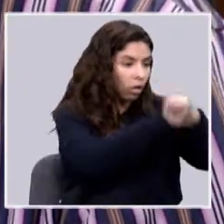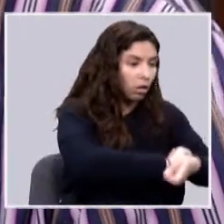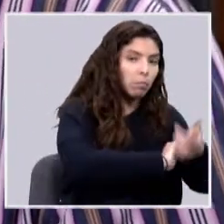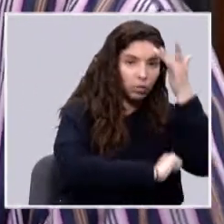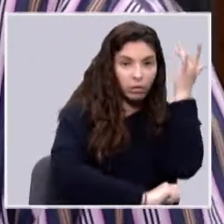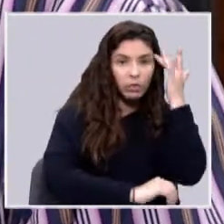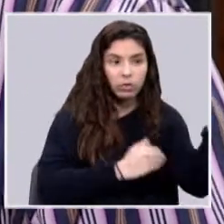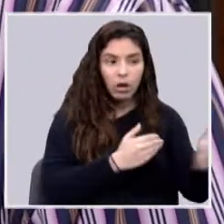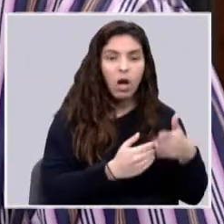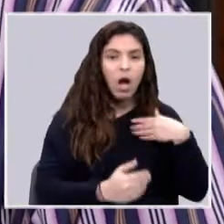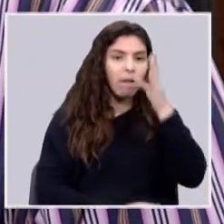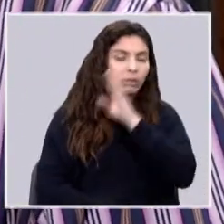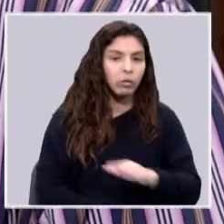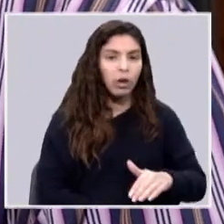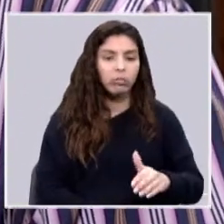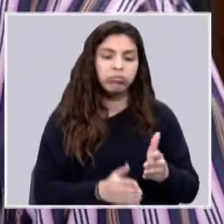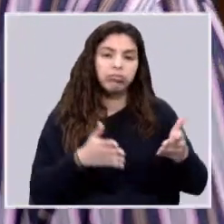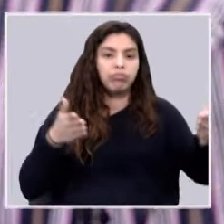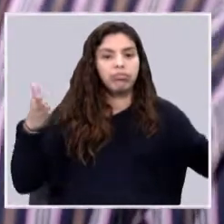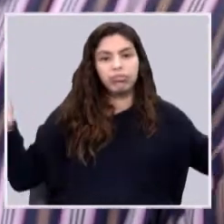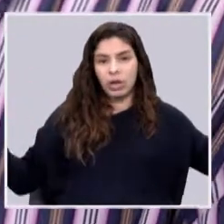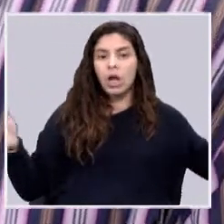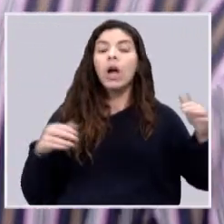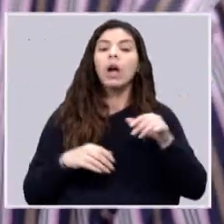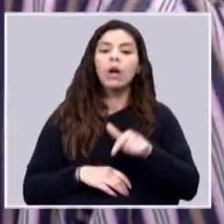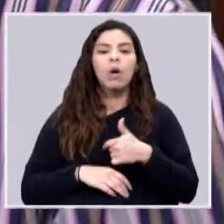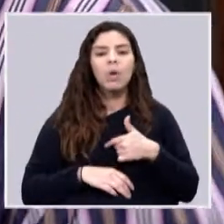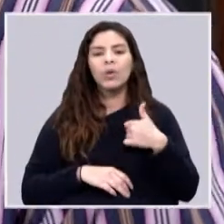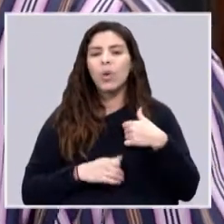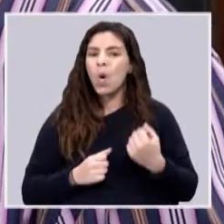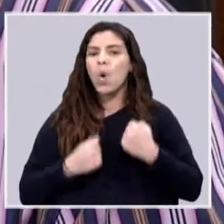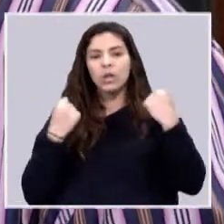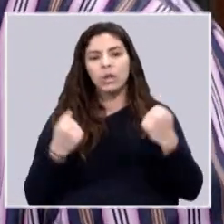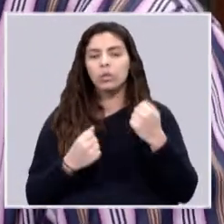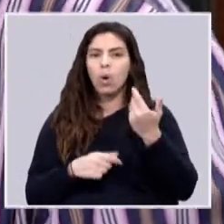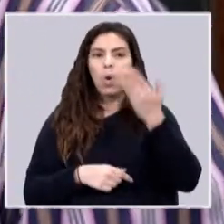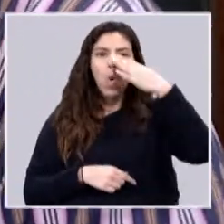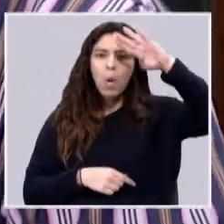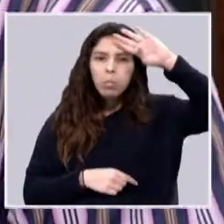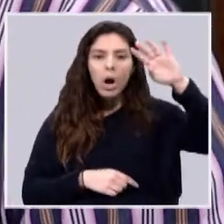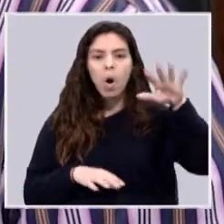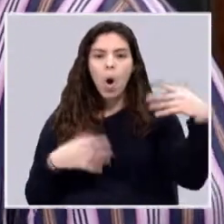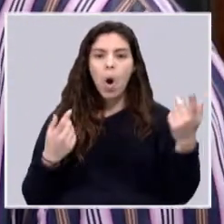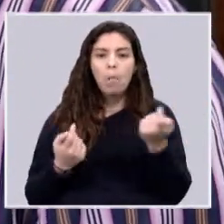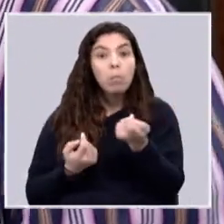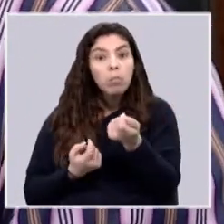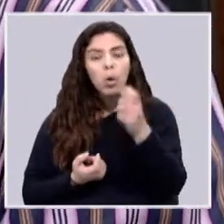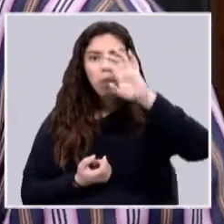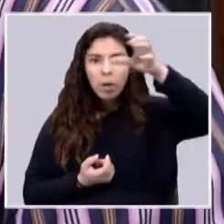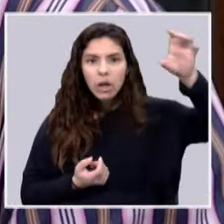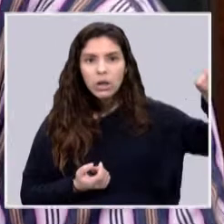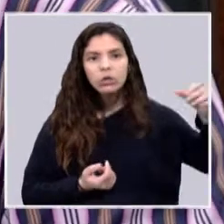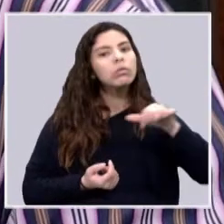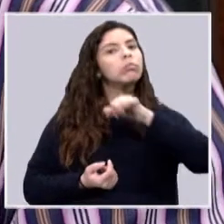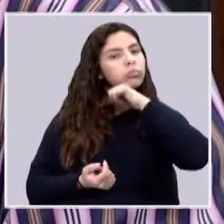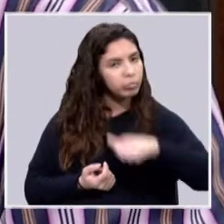adaptam-se melhor a cativeiro. Eu não conseguiria, para dizer a verdade, não conseguiria ir para o mar, para Cuba, ou um dos poucos